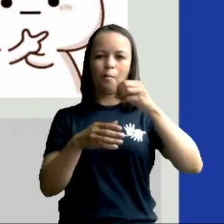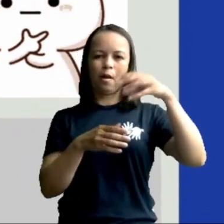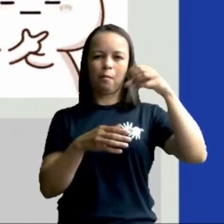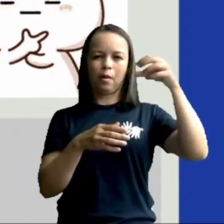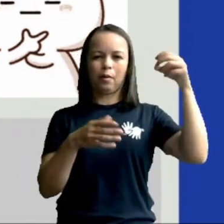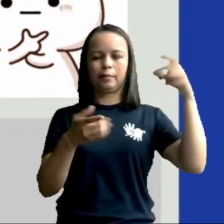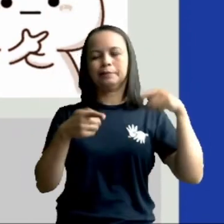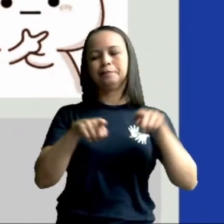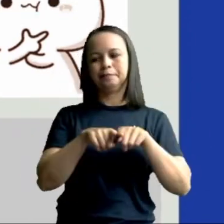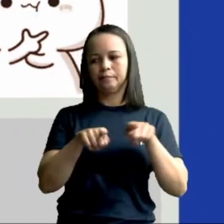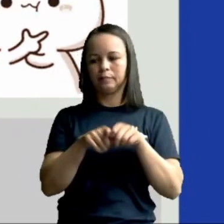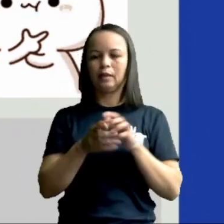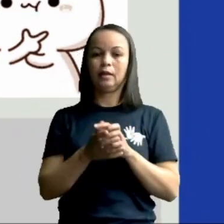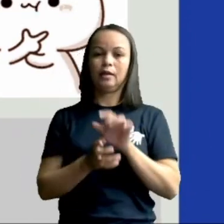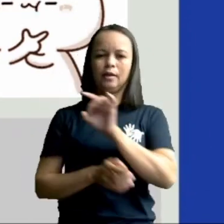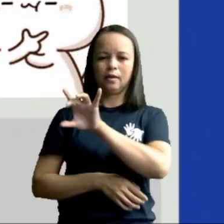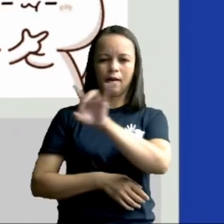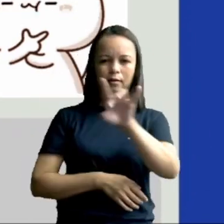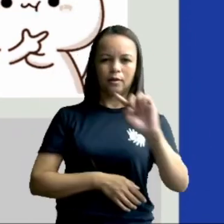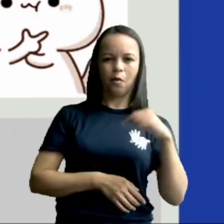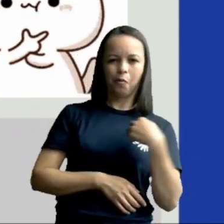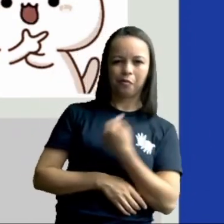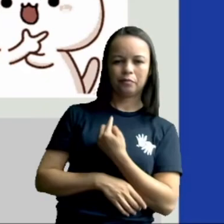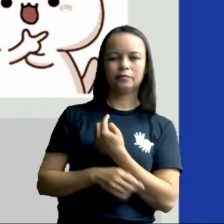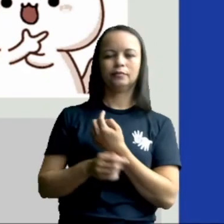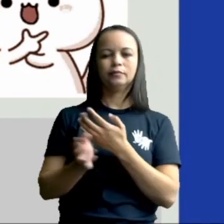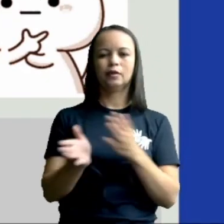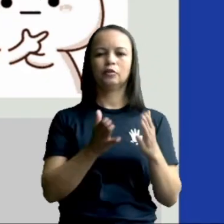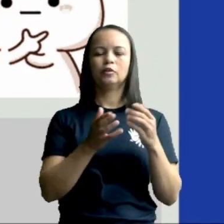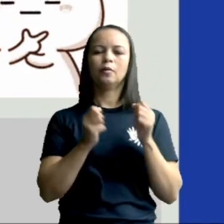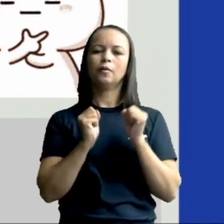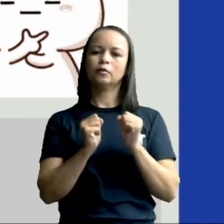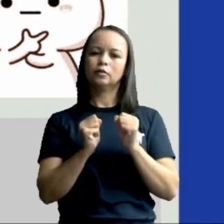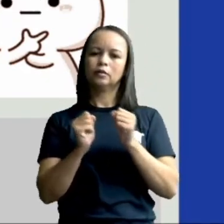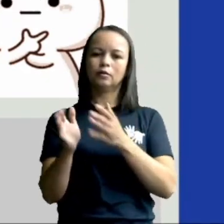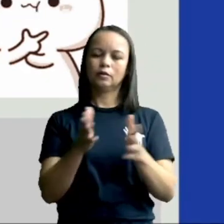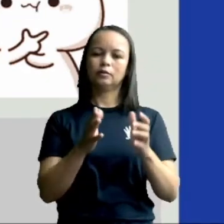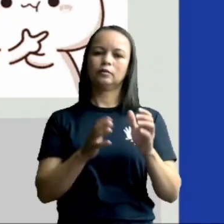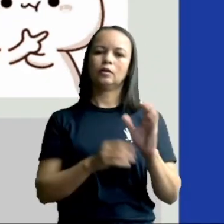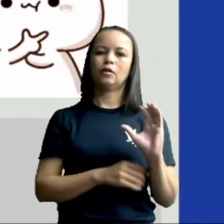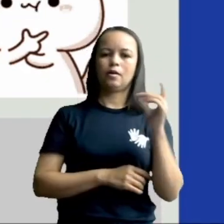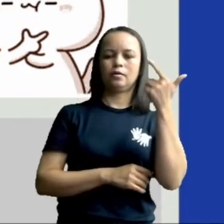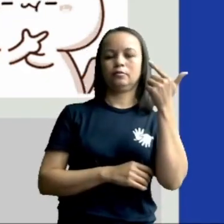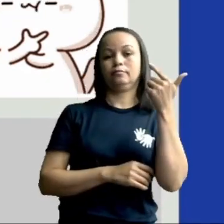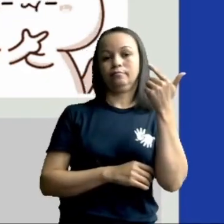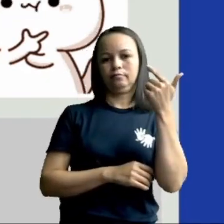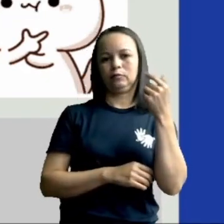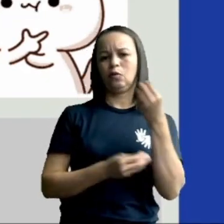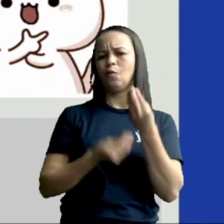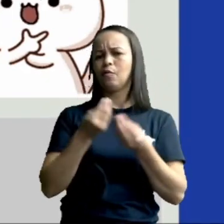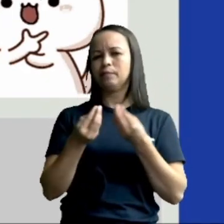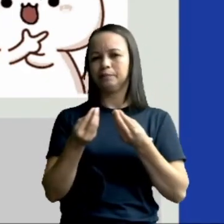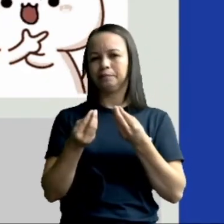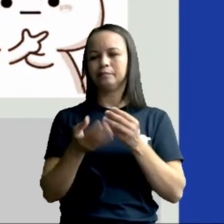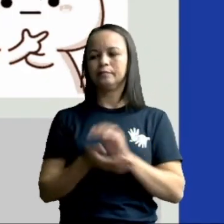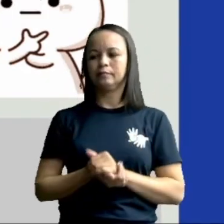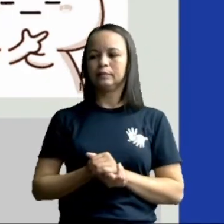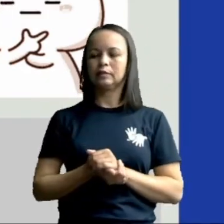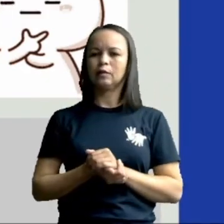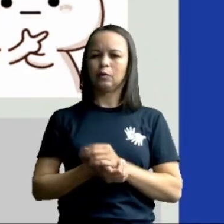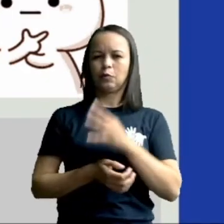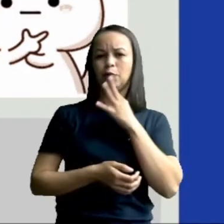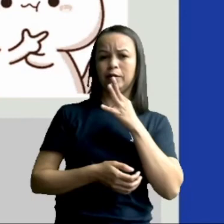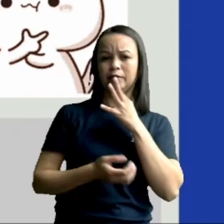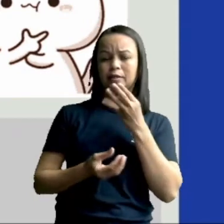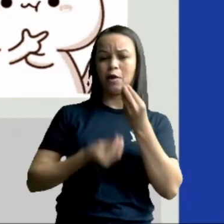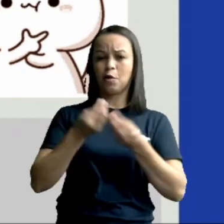clima, cada um de nós é parte do problema, mas pode e deve ser parte da solução. Como fazer isso? Bem, procurando conhecer